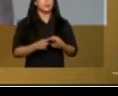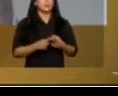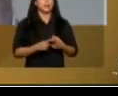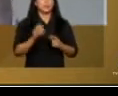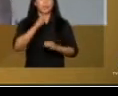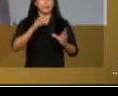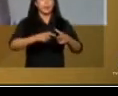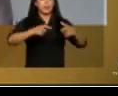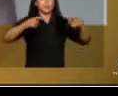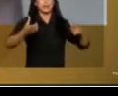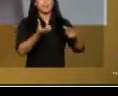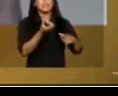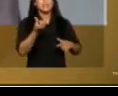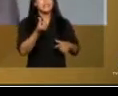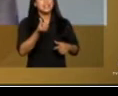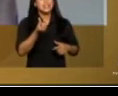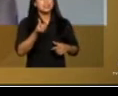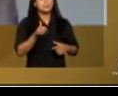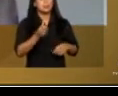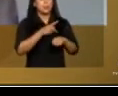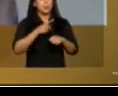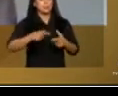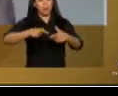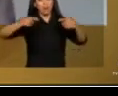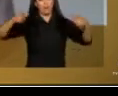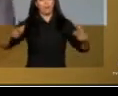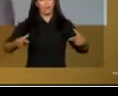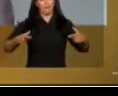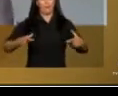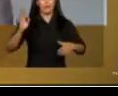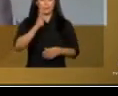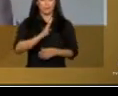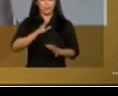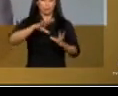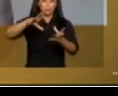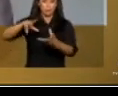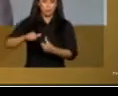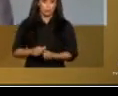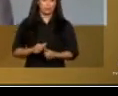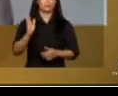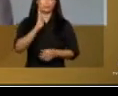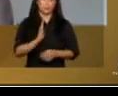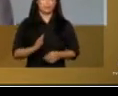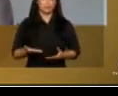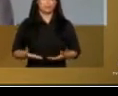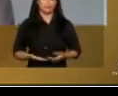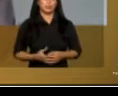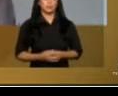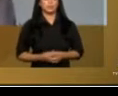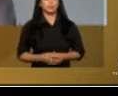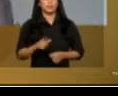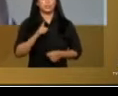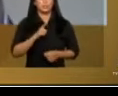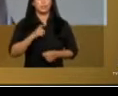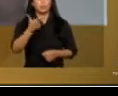6º país do mundo, o 6º maior do mundo. Além das dimensões do mercado, os derivados de